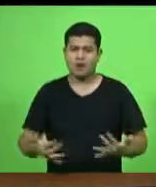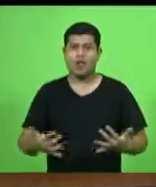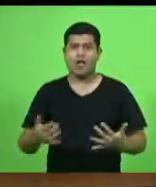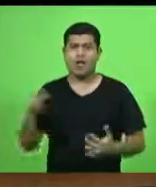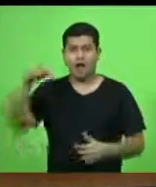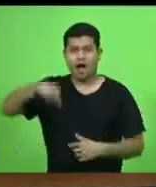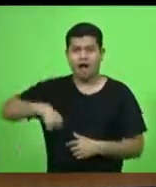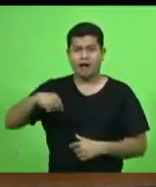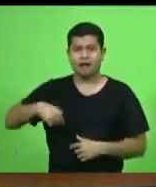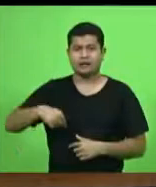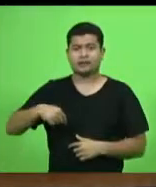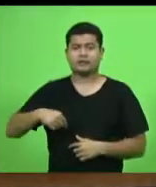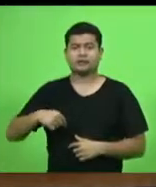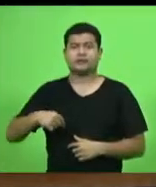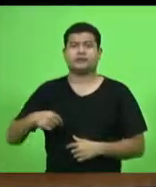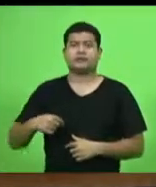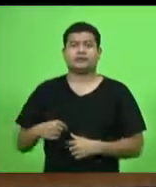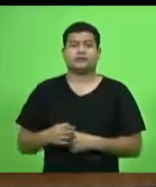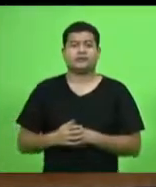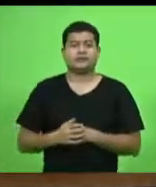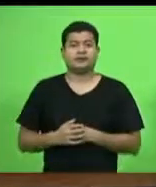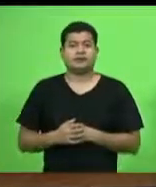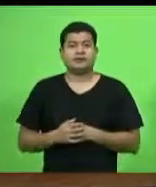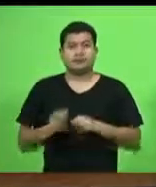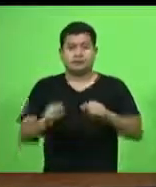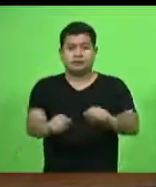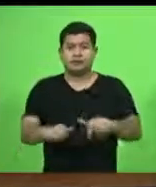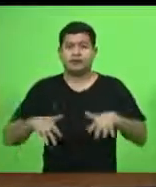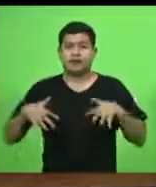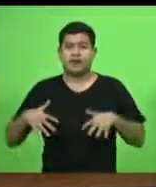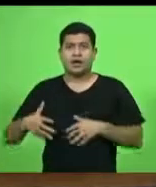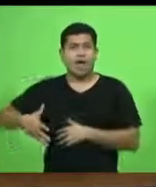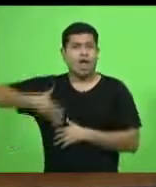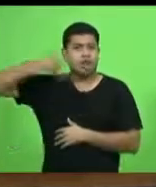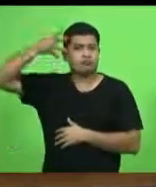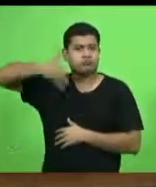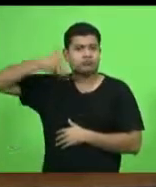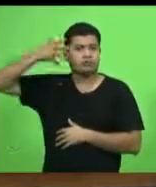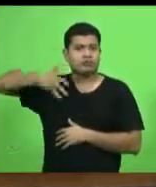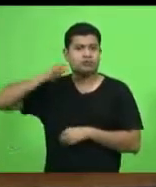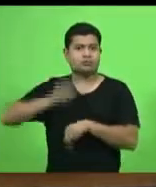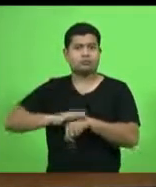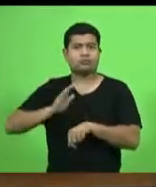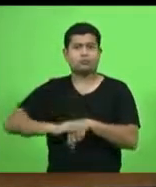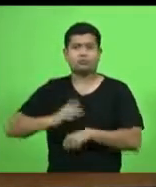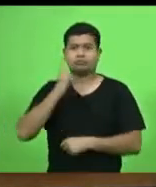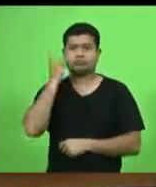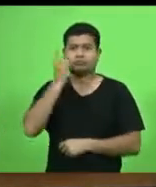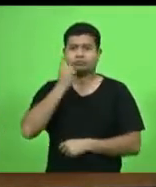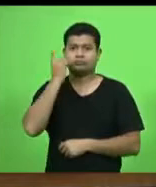nossa manifestação. É manifestação de deputados.